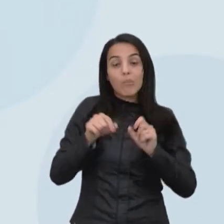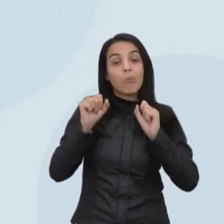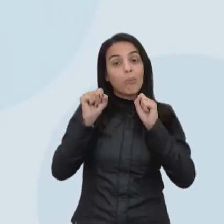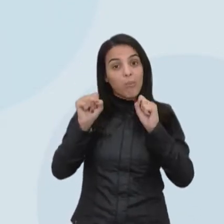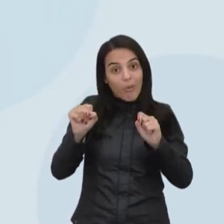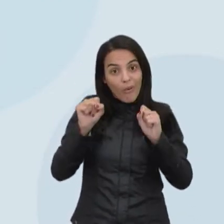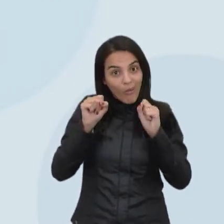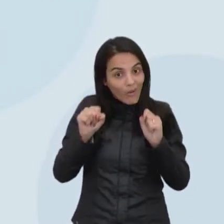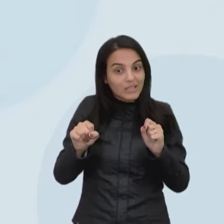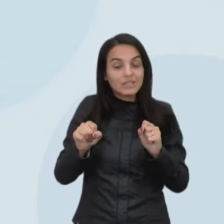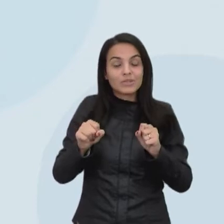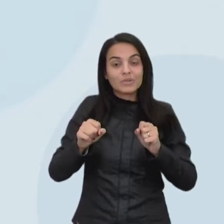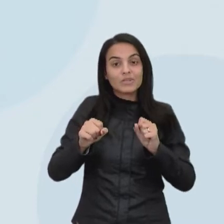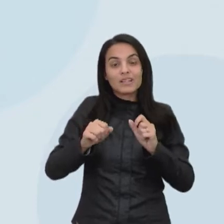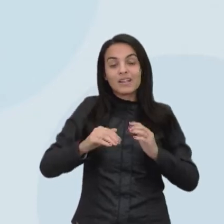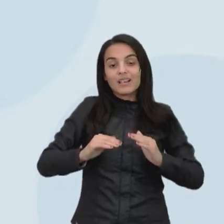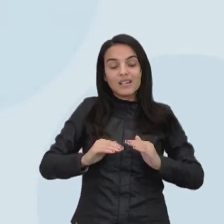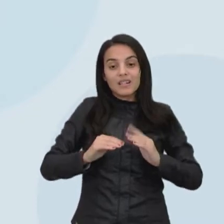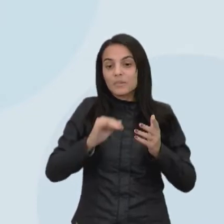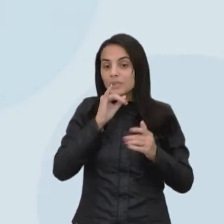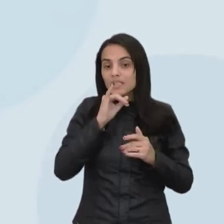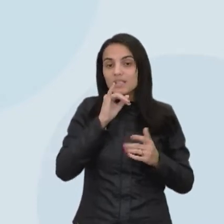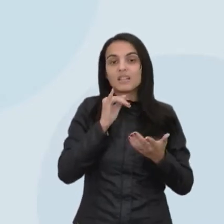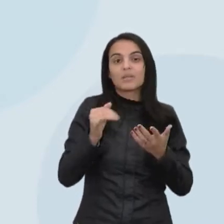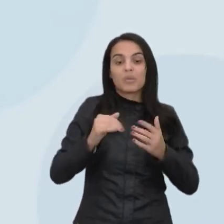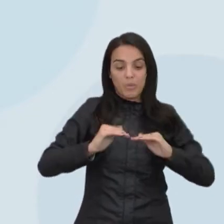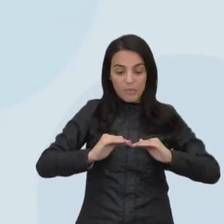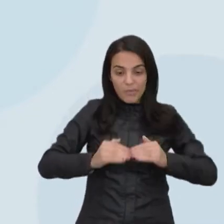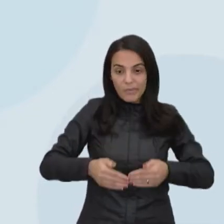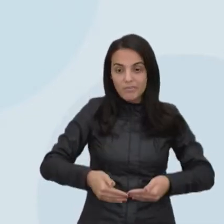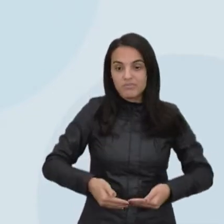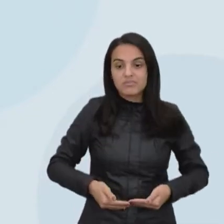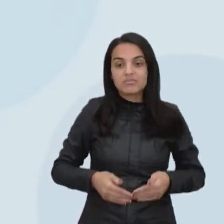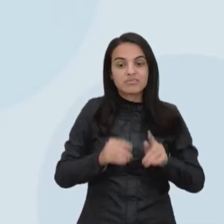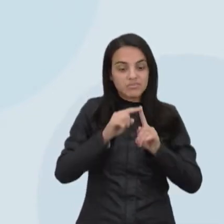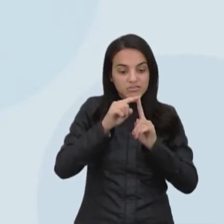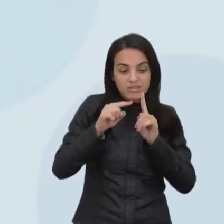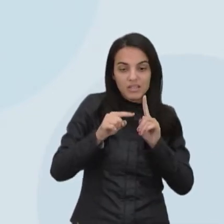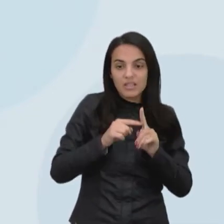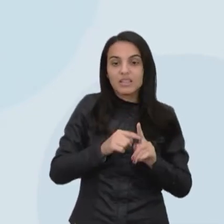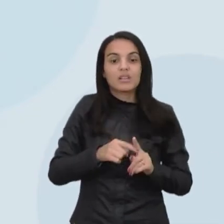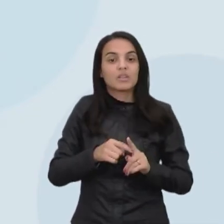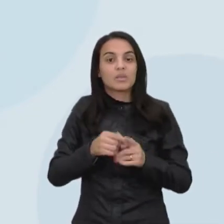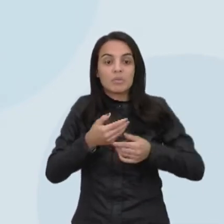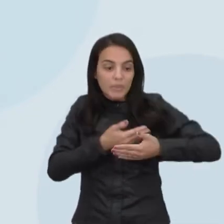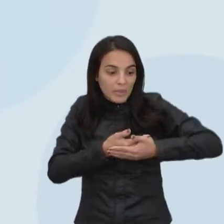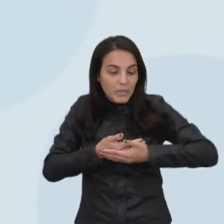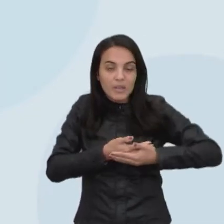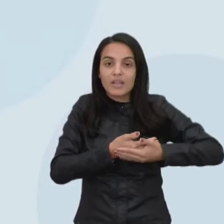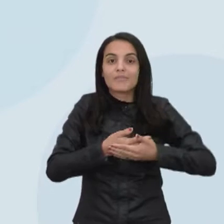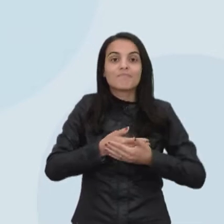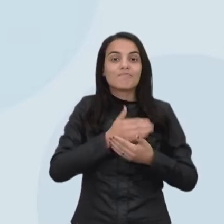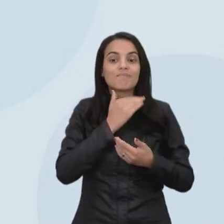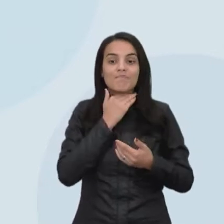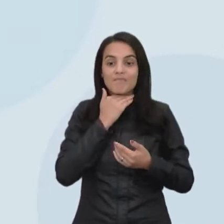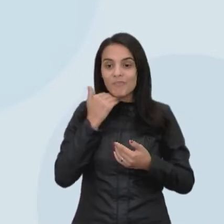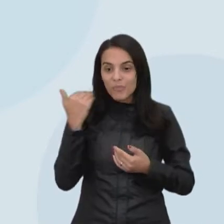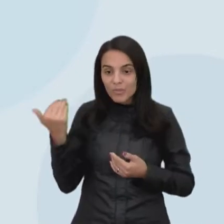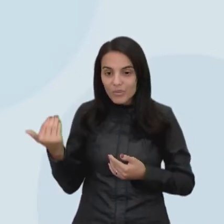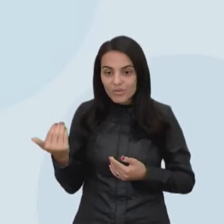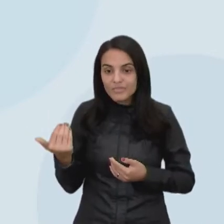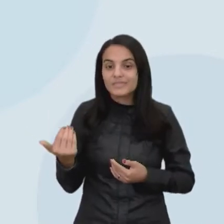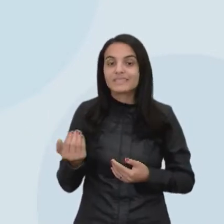né, muitos, por essa exposição crônica aos agrotóxicos, podem ocasionar aí abortos